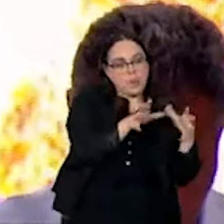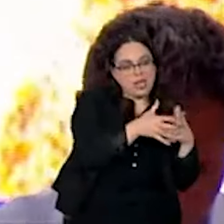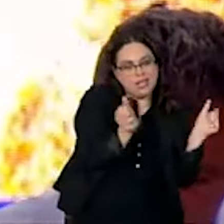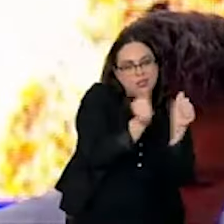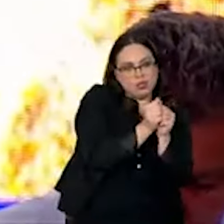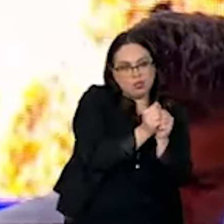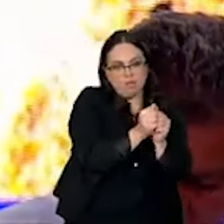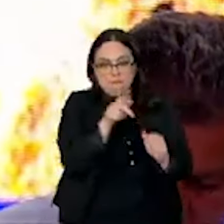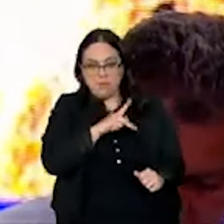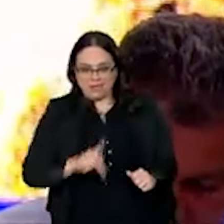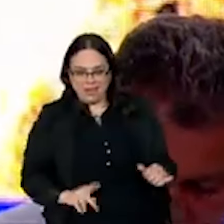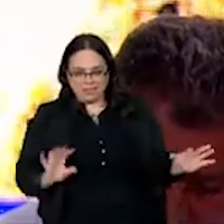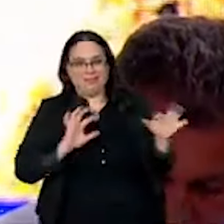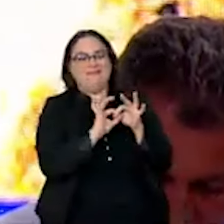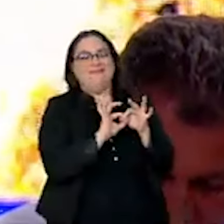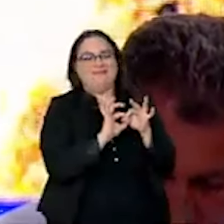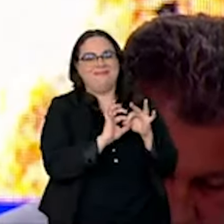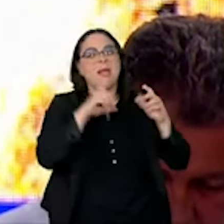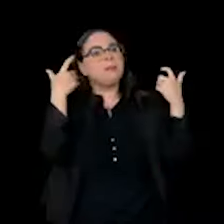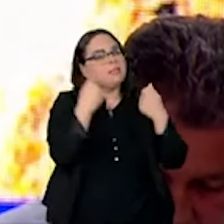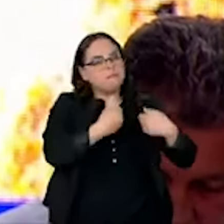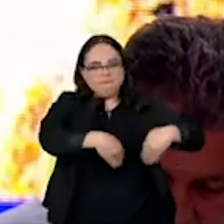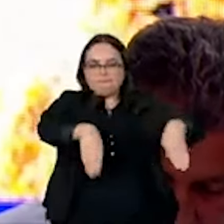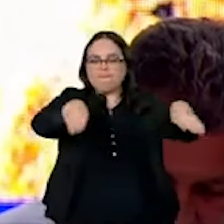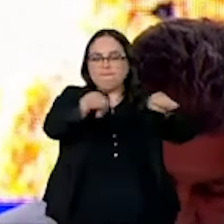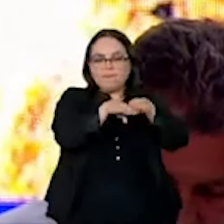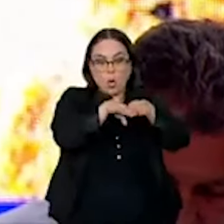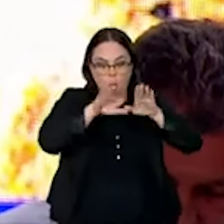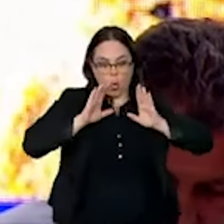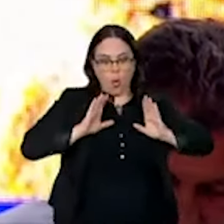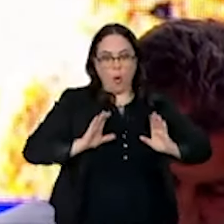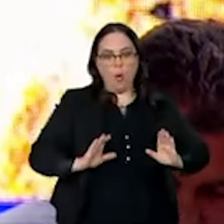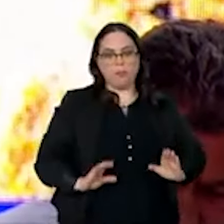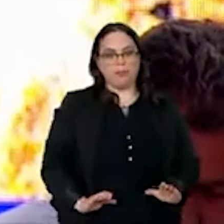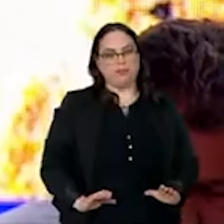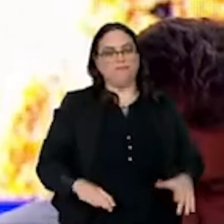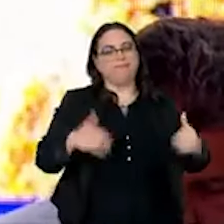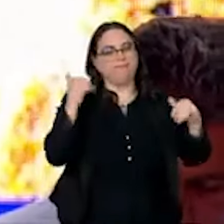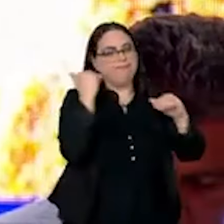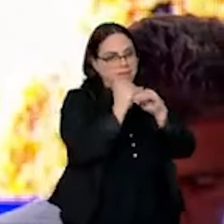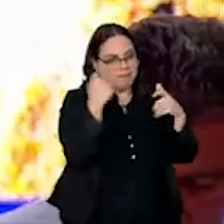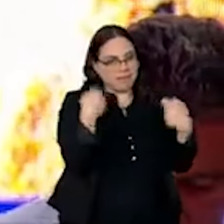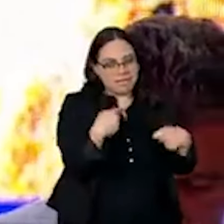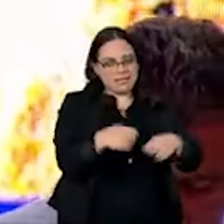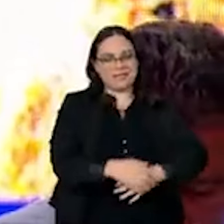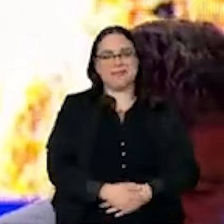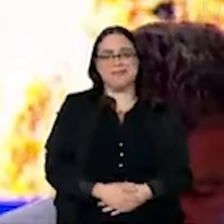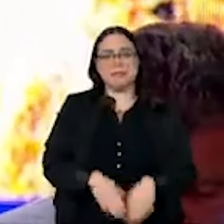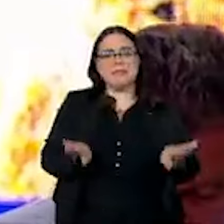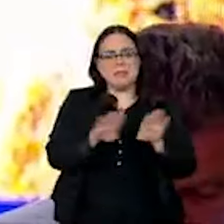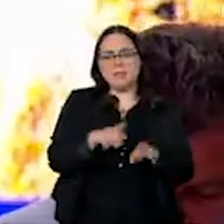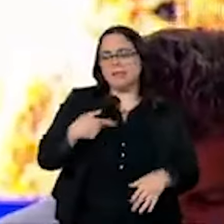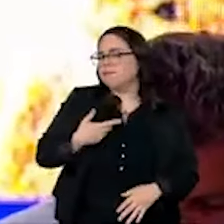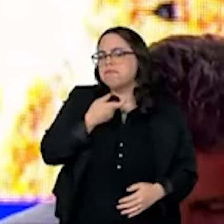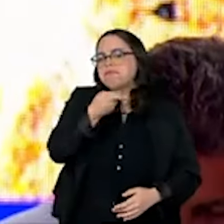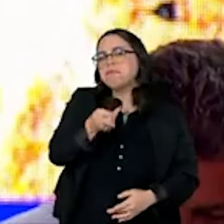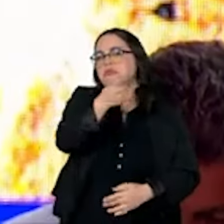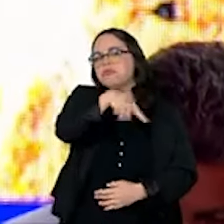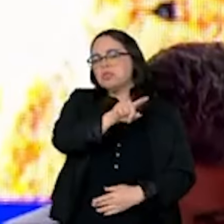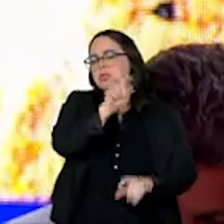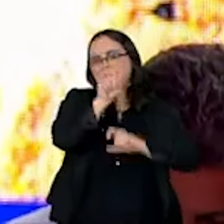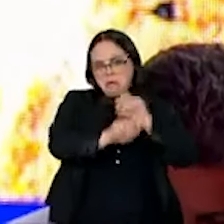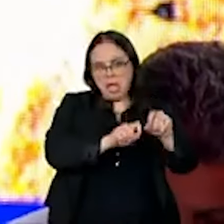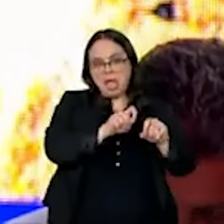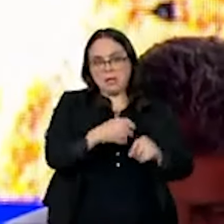dele. Essa igualdade de comportamento que precisa dar. E também estou aqui para dizer